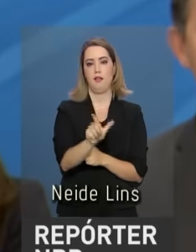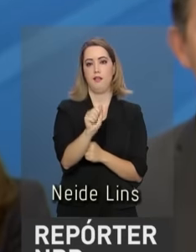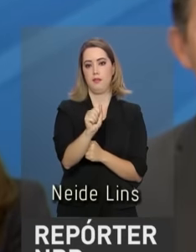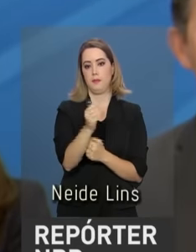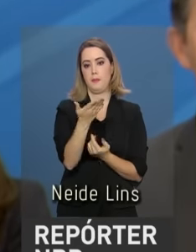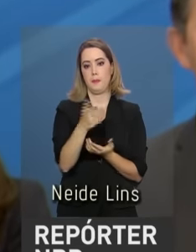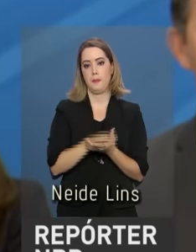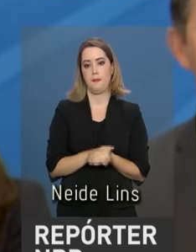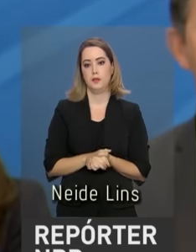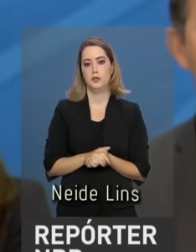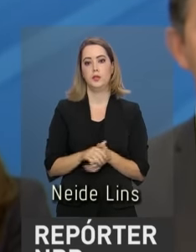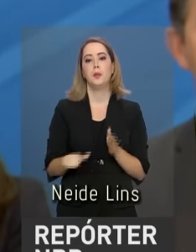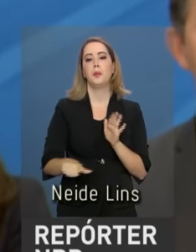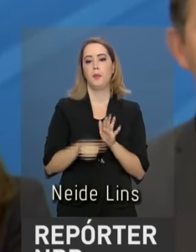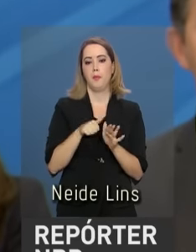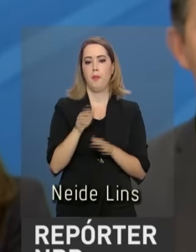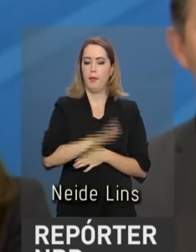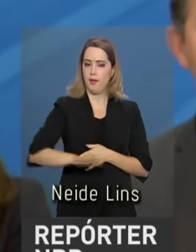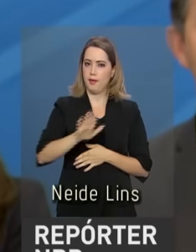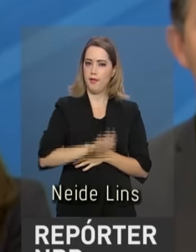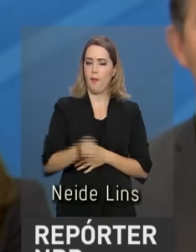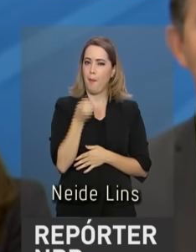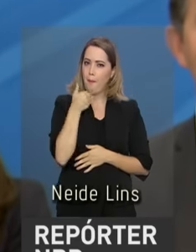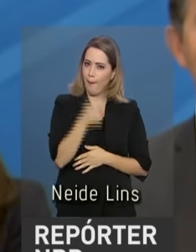Teve uma primeira infância muito boa, Marcela, né?